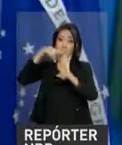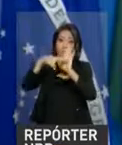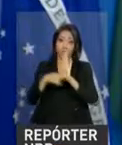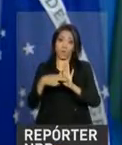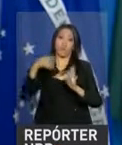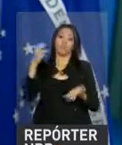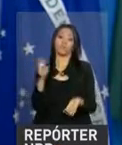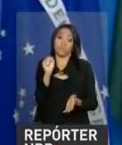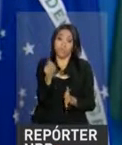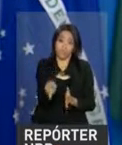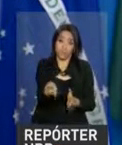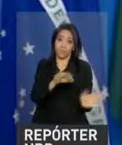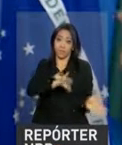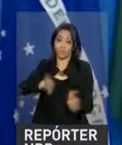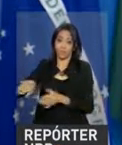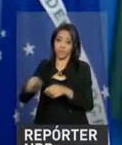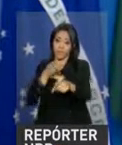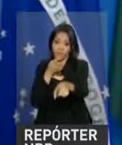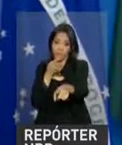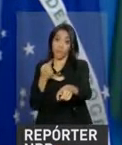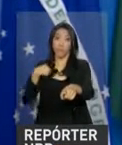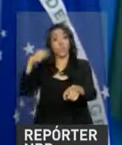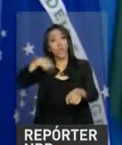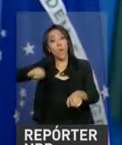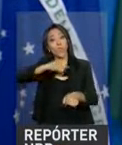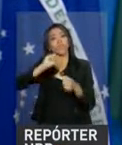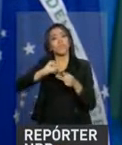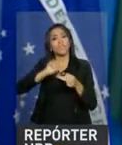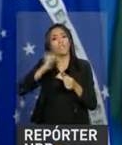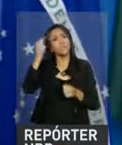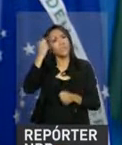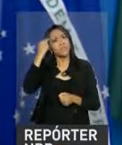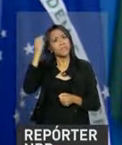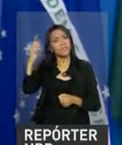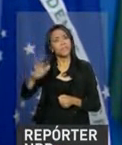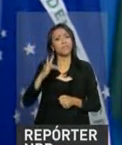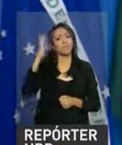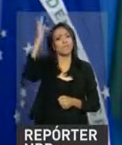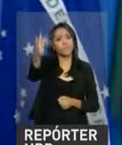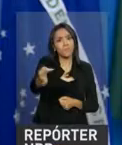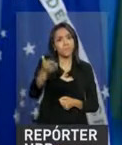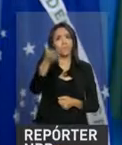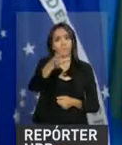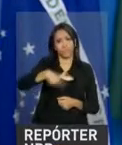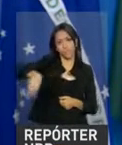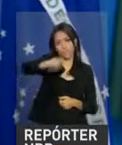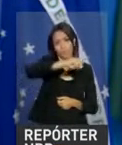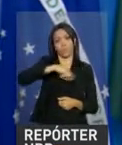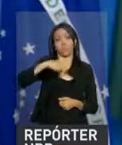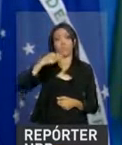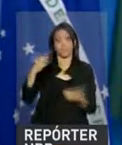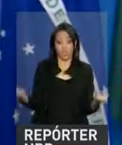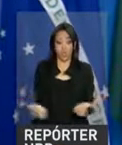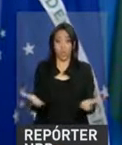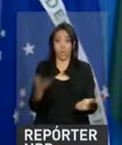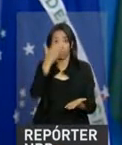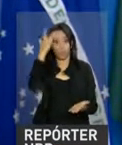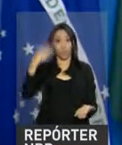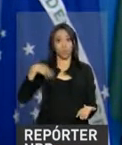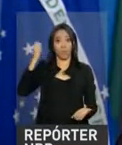fazendo pensando nas gerações futuras e mais do que nas gerações futuras naqueles que hoje estão aposentados